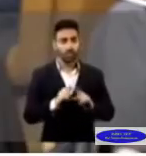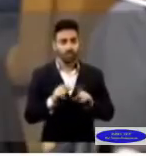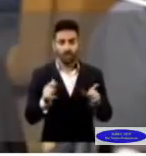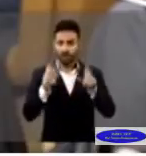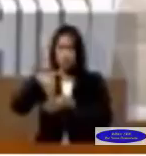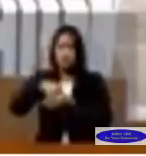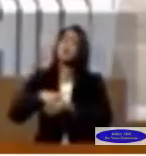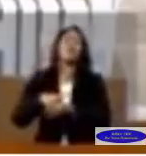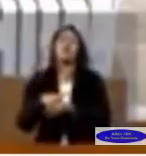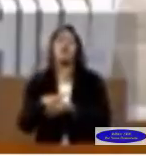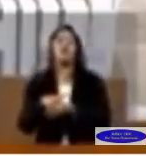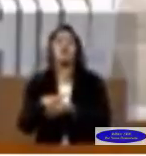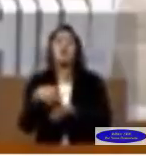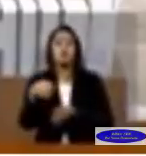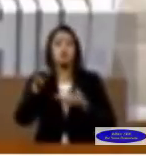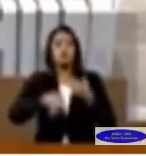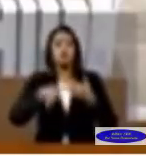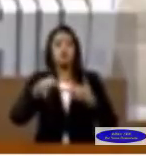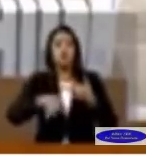de direito.